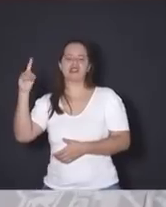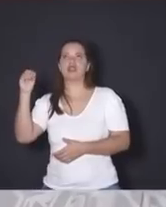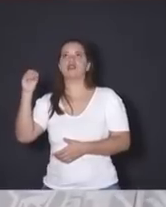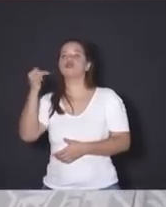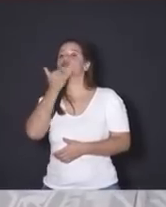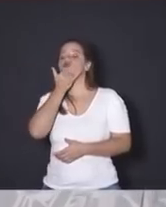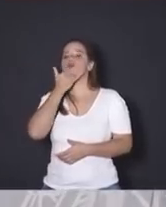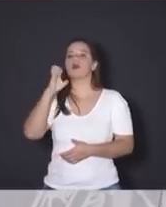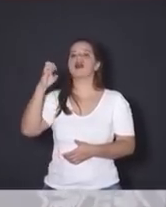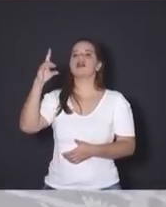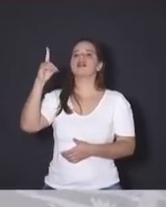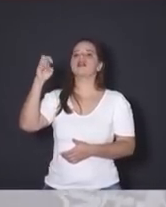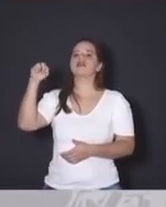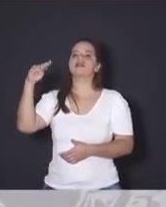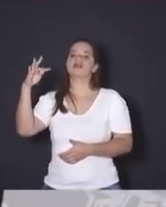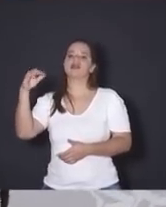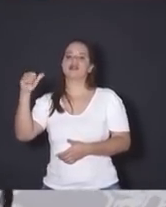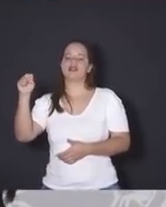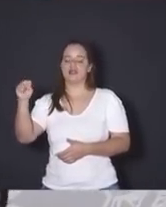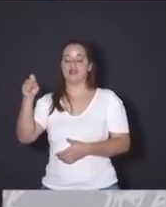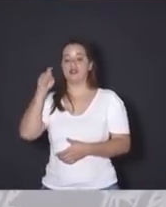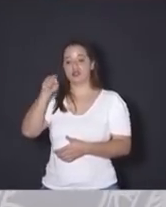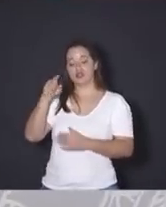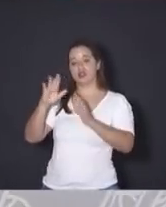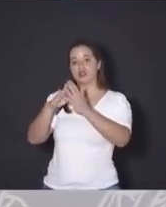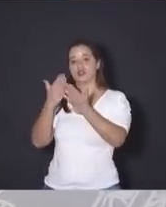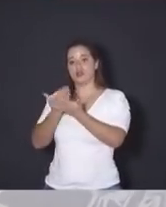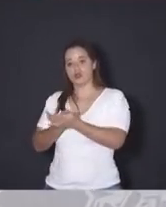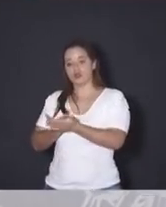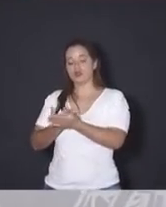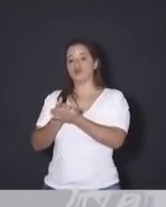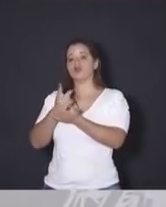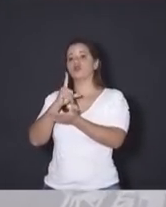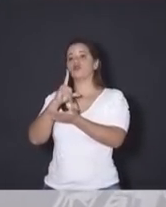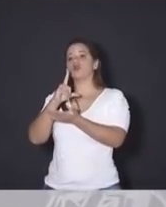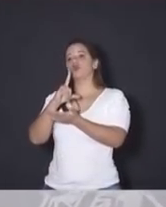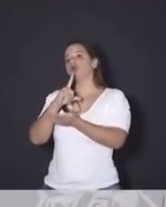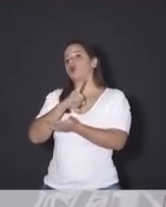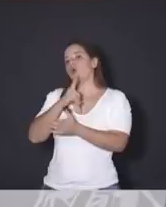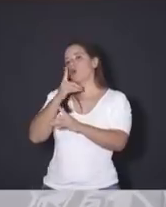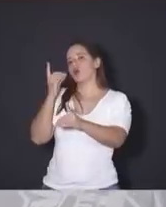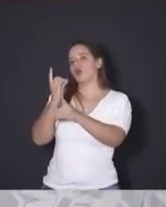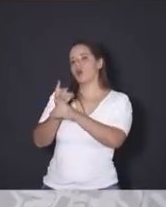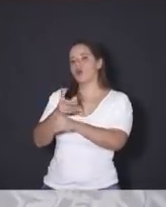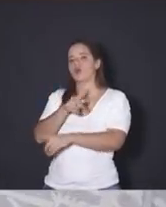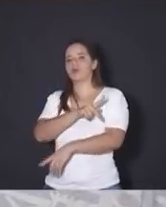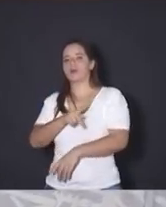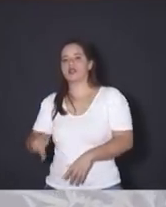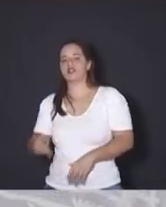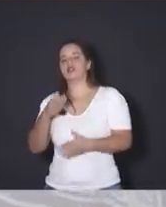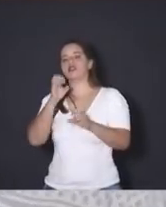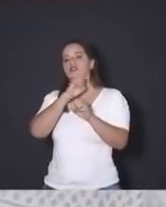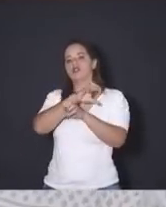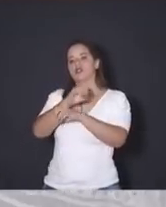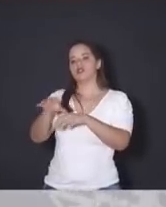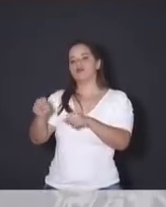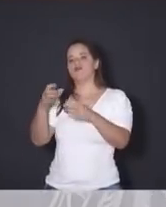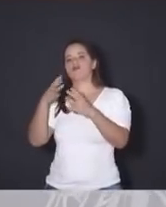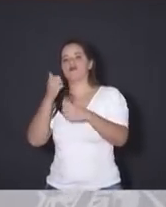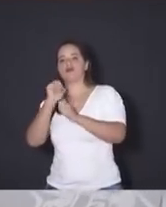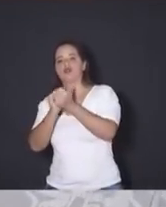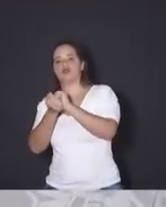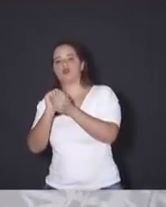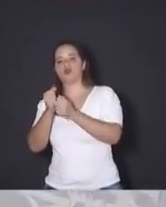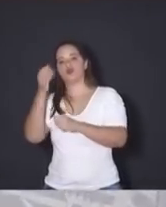tanta desculpa e nessa escola disse dantas é eu enquanto presidente da comissão de educação esporte cultura e lazer